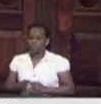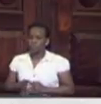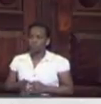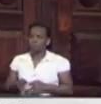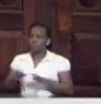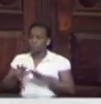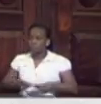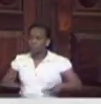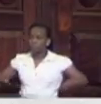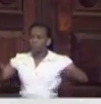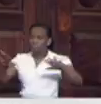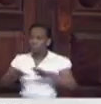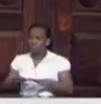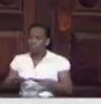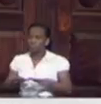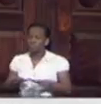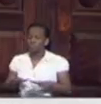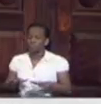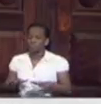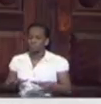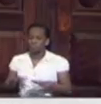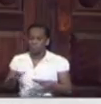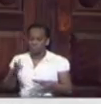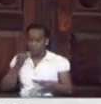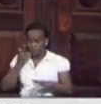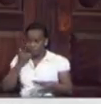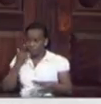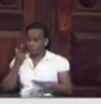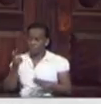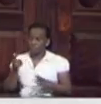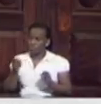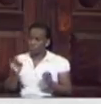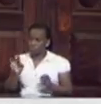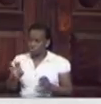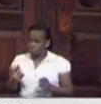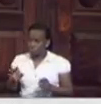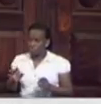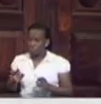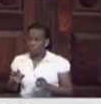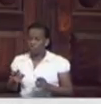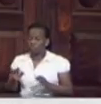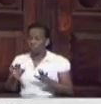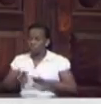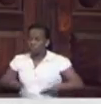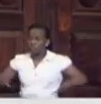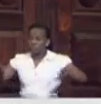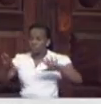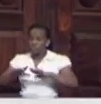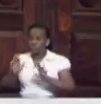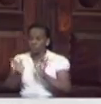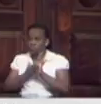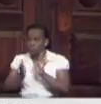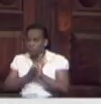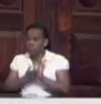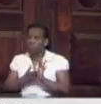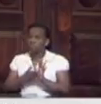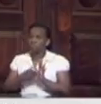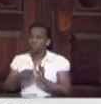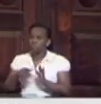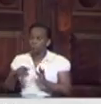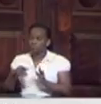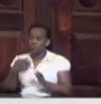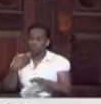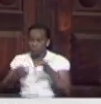E todos os, como se não bastasse, todas as propostas,